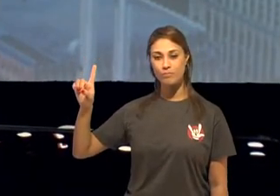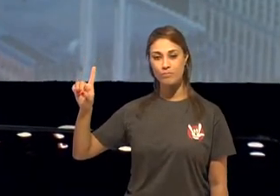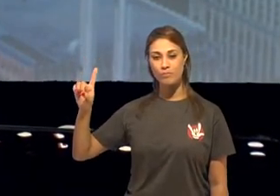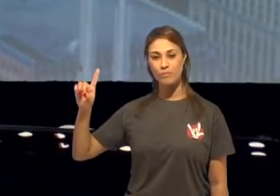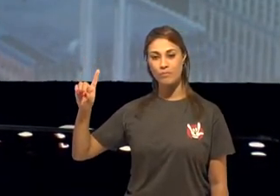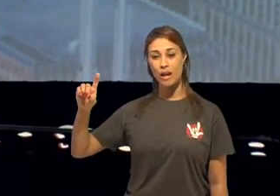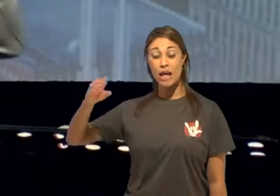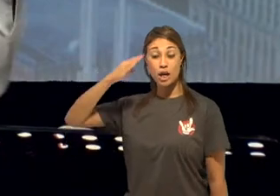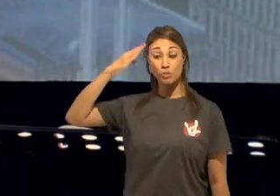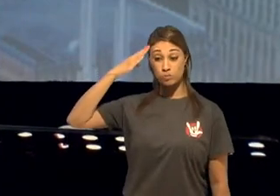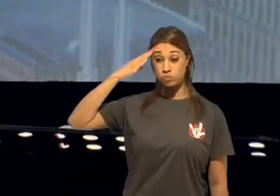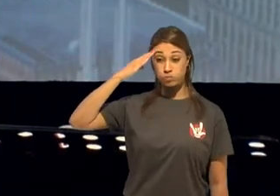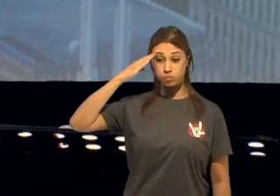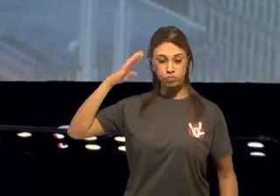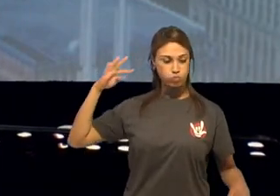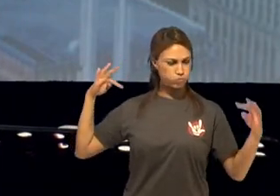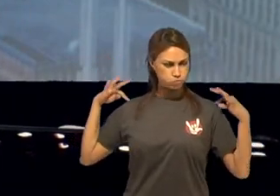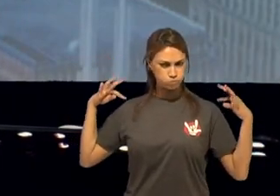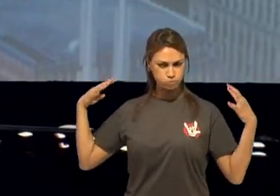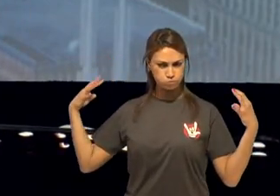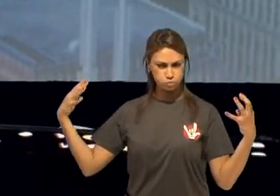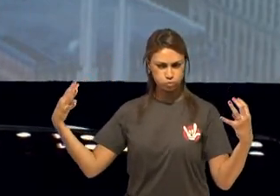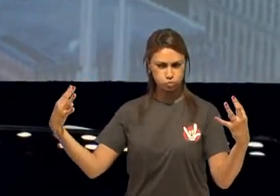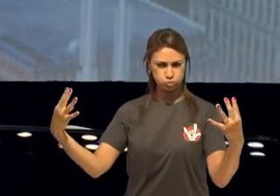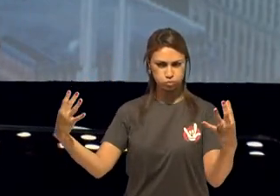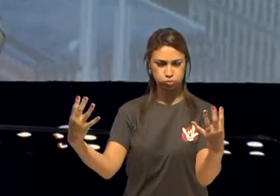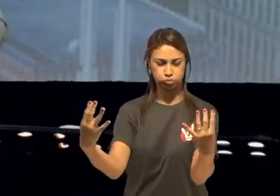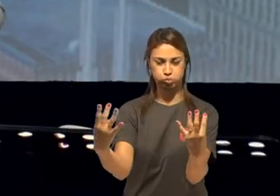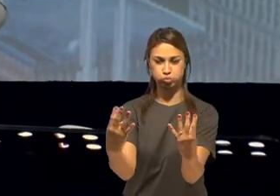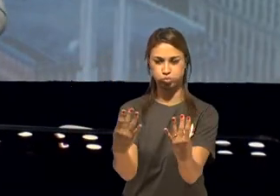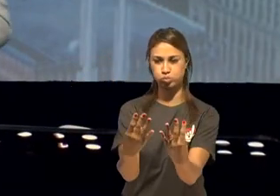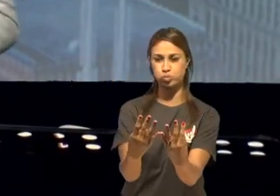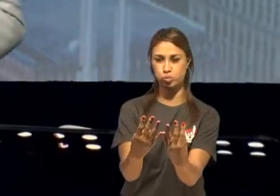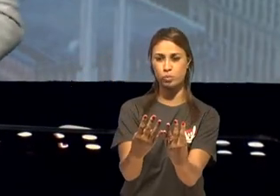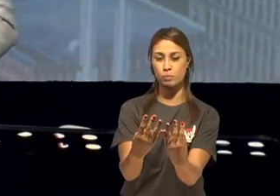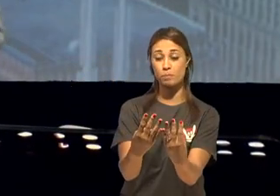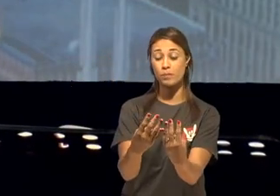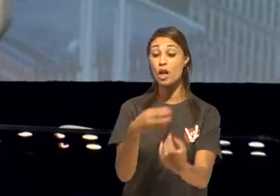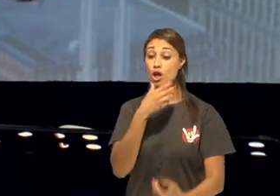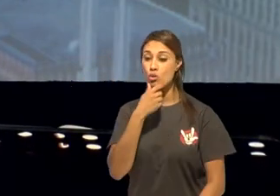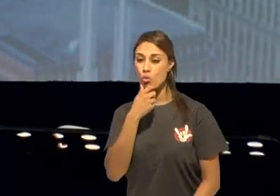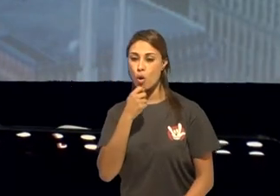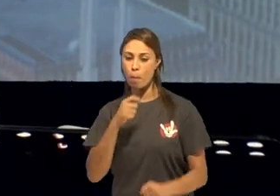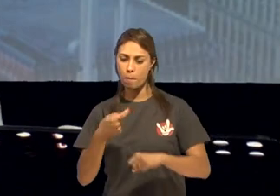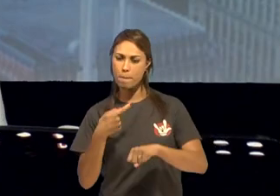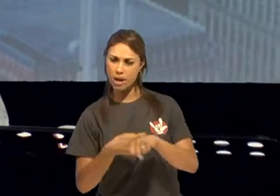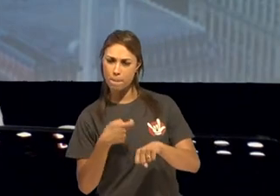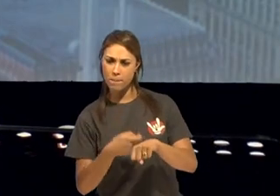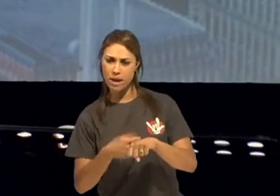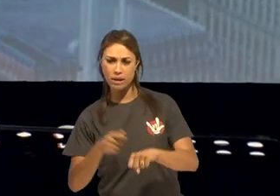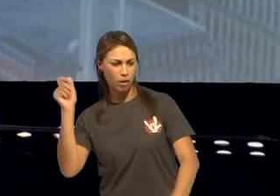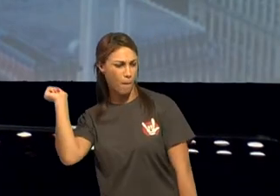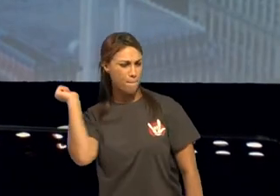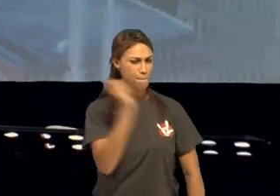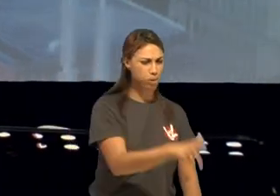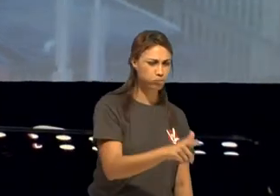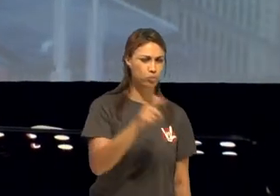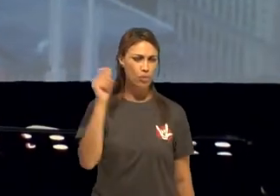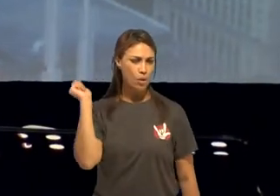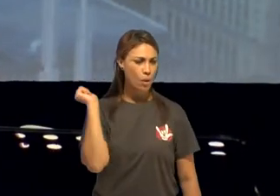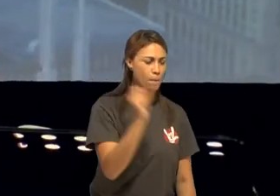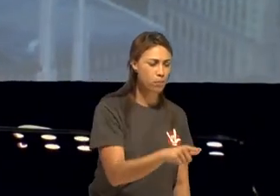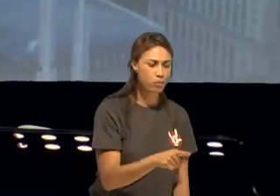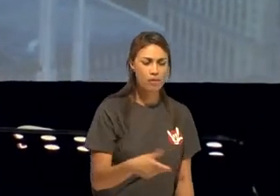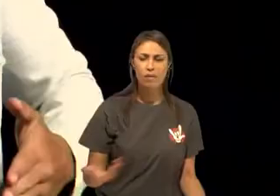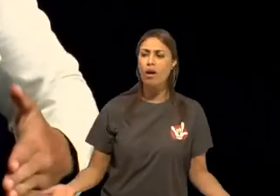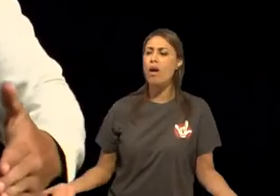a atacar pedra nele. E aí os seus soldados falam assim: esse cara é maluco de atacar pedra em Davi?